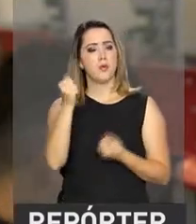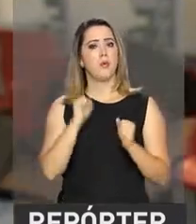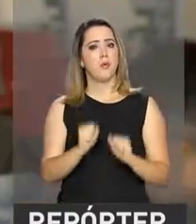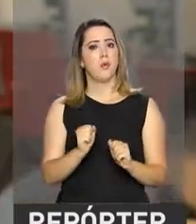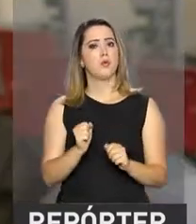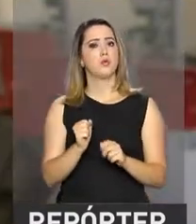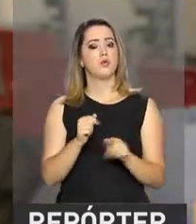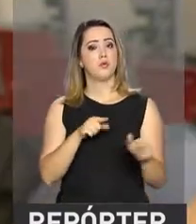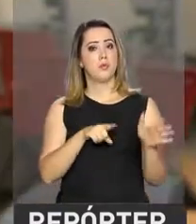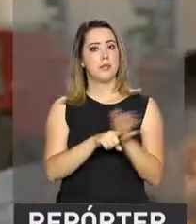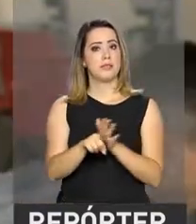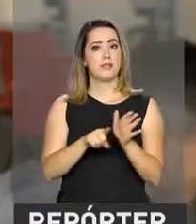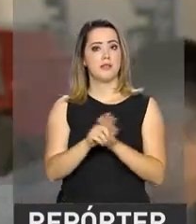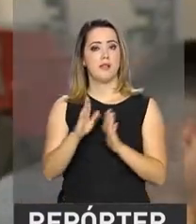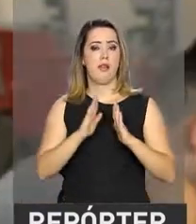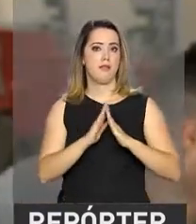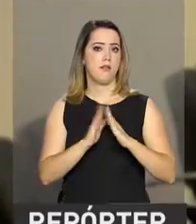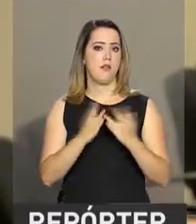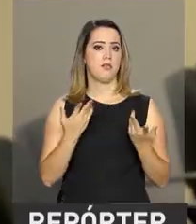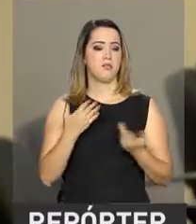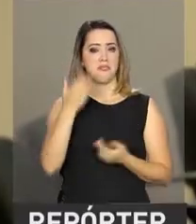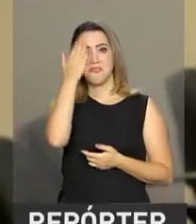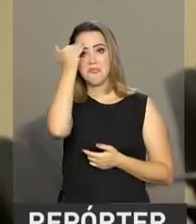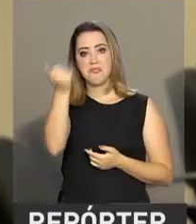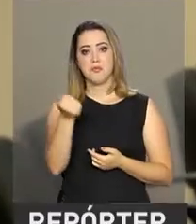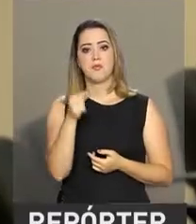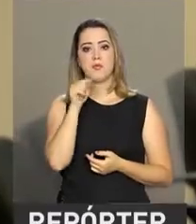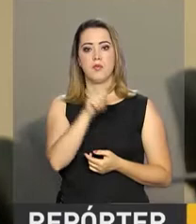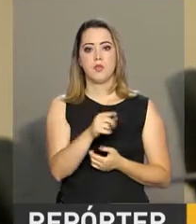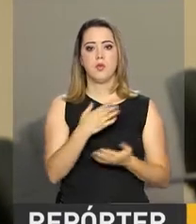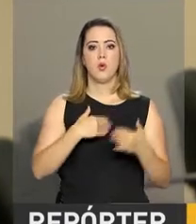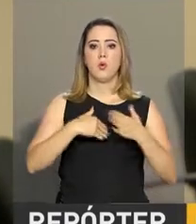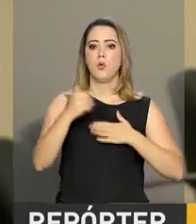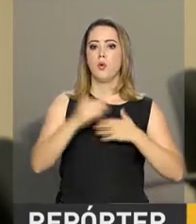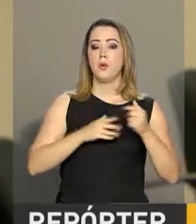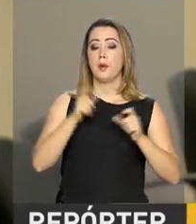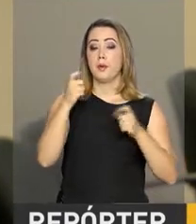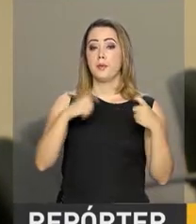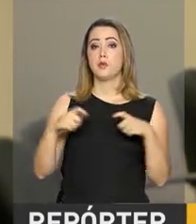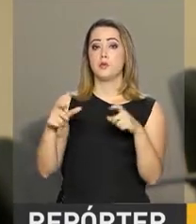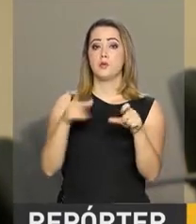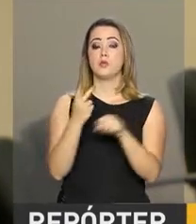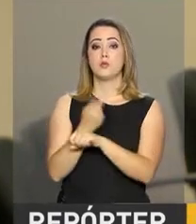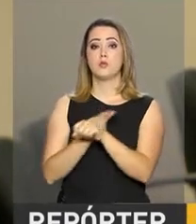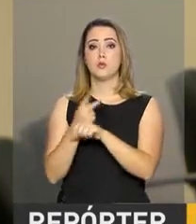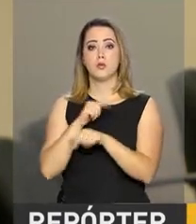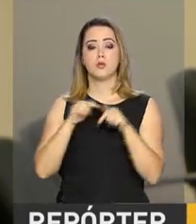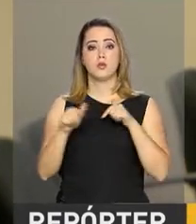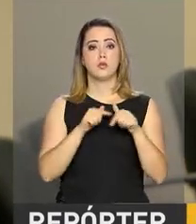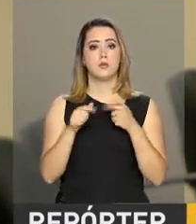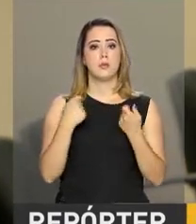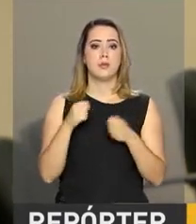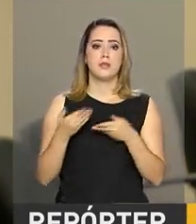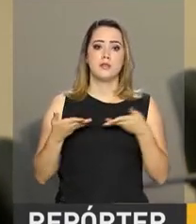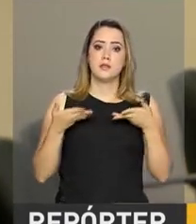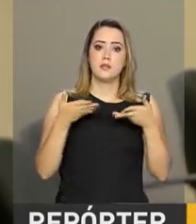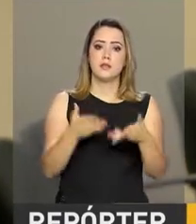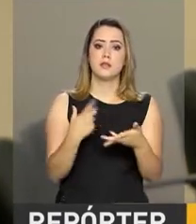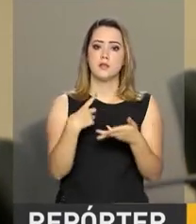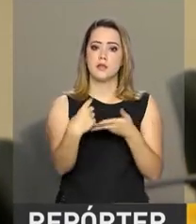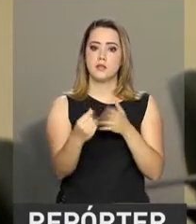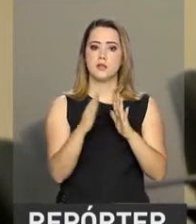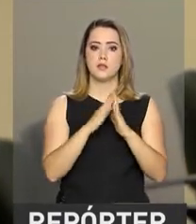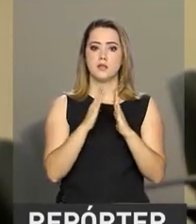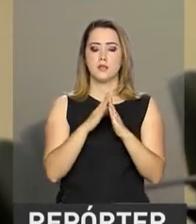casa não sabia que tinha esse aplicativo nem a vanessa nem qualquer trabalhador que esteja buscando emprego precisa sair de casa